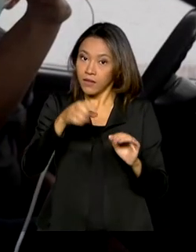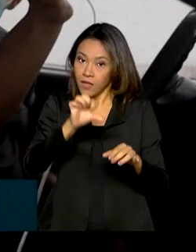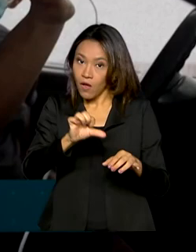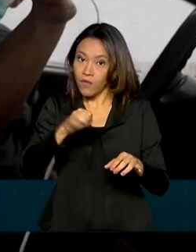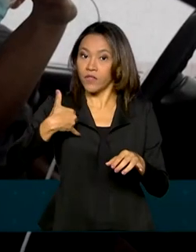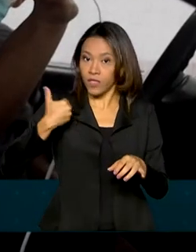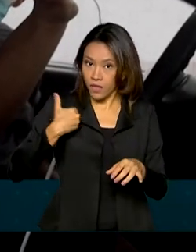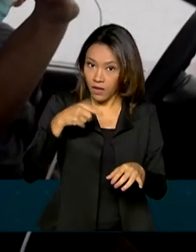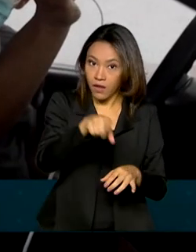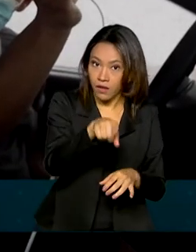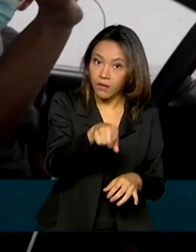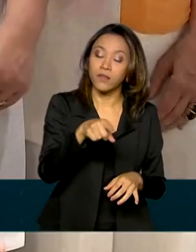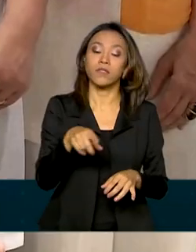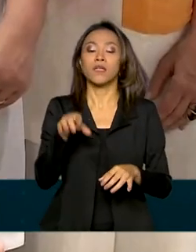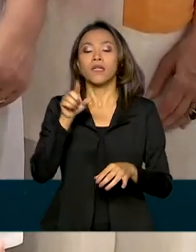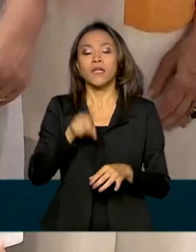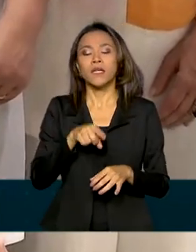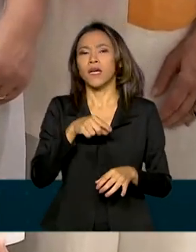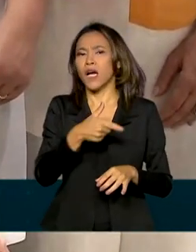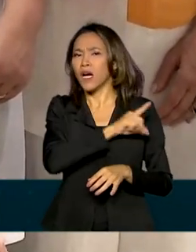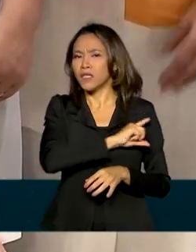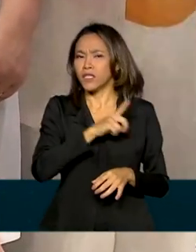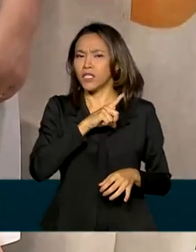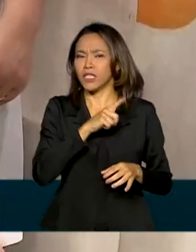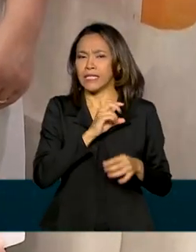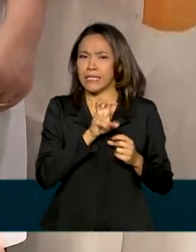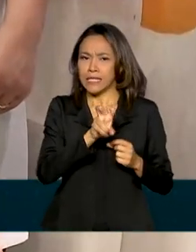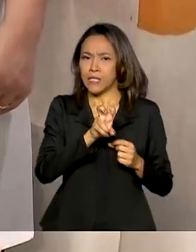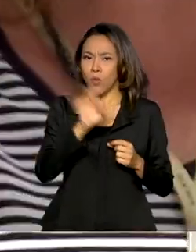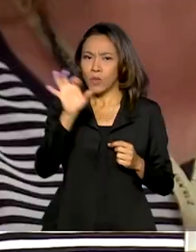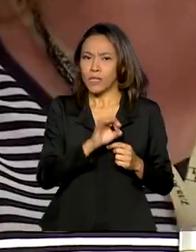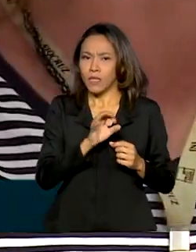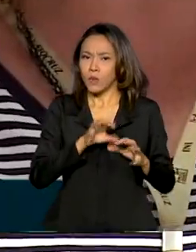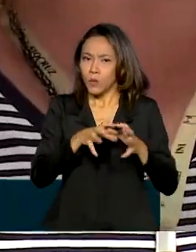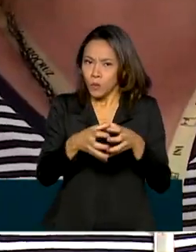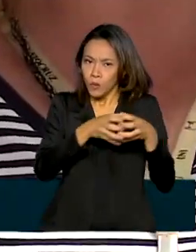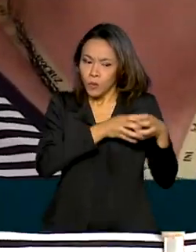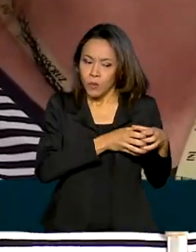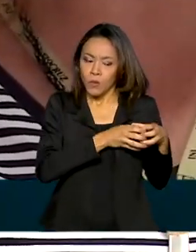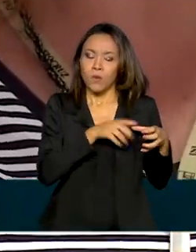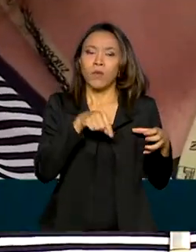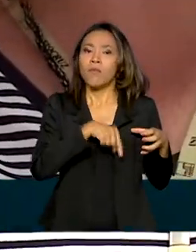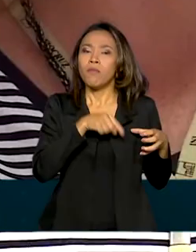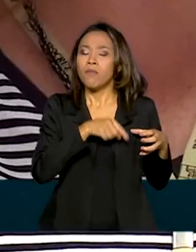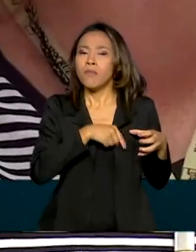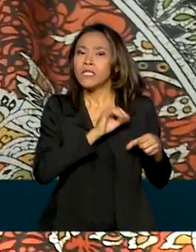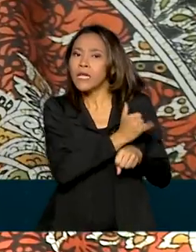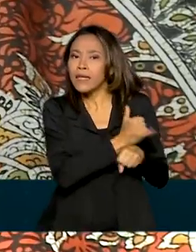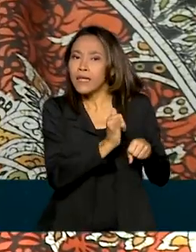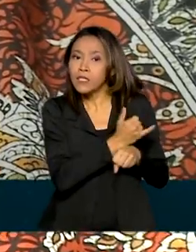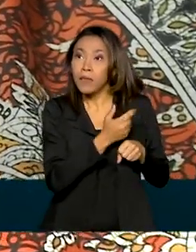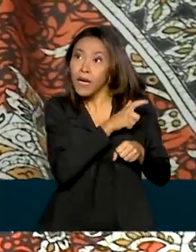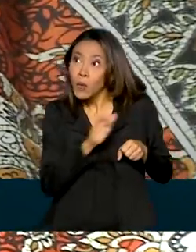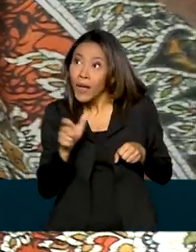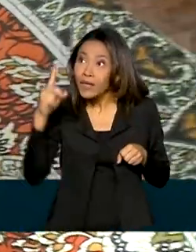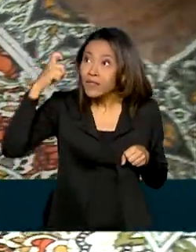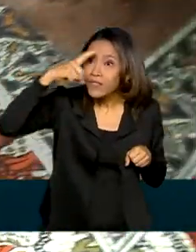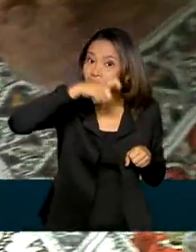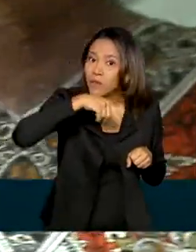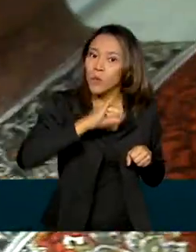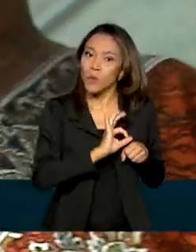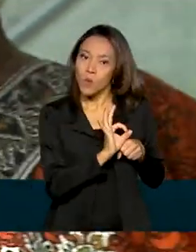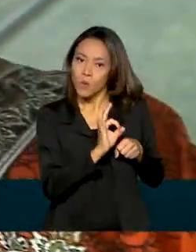haverá o fundo estratégico, que reservava 5% do total de doses para lugares mais críticos. O Ministério da Saúde